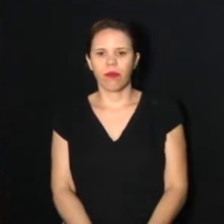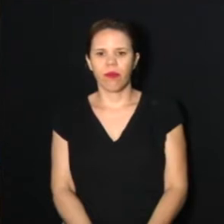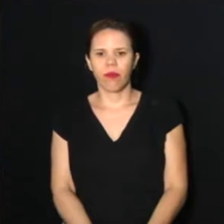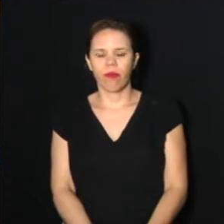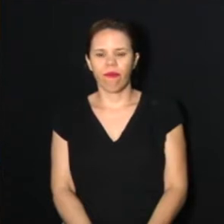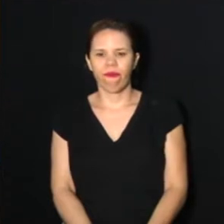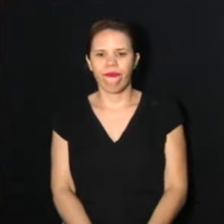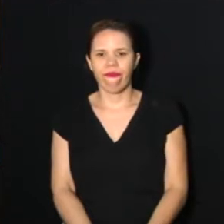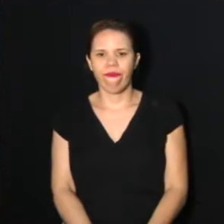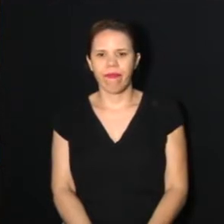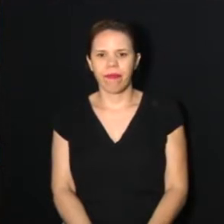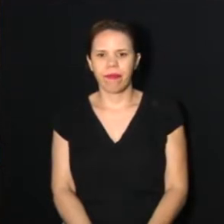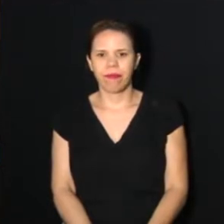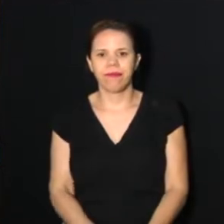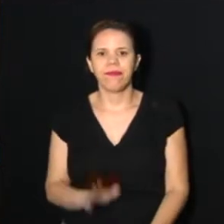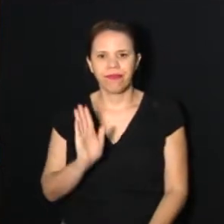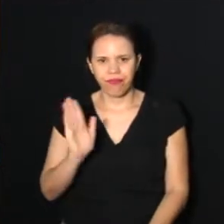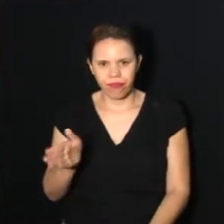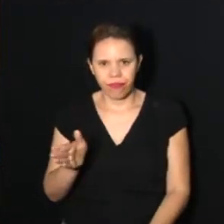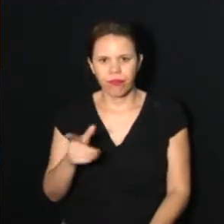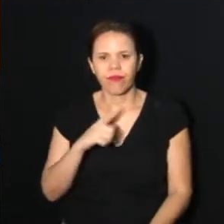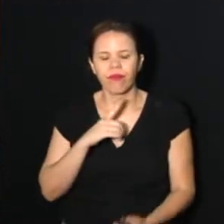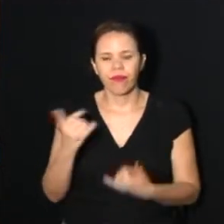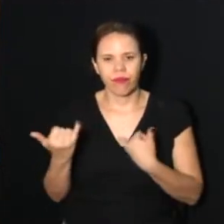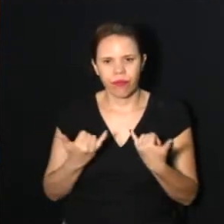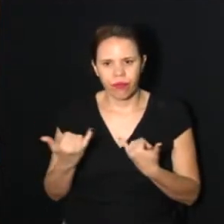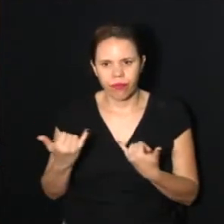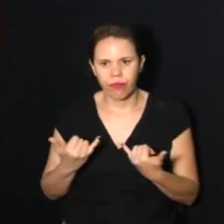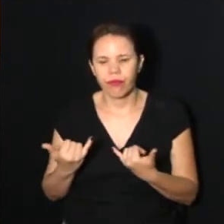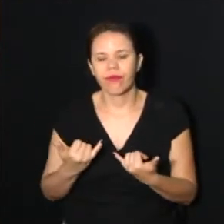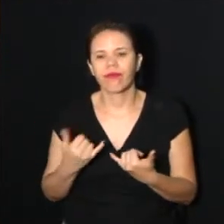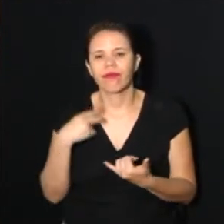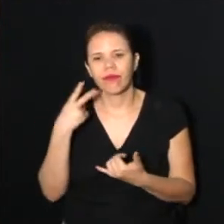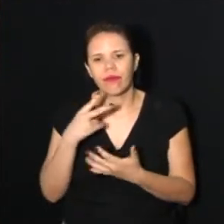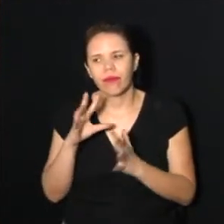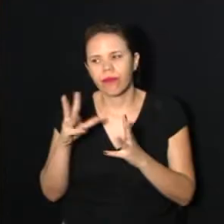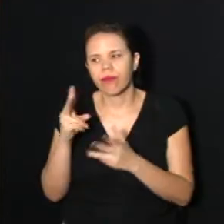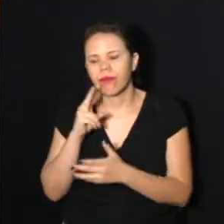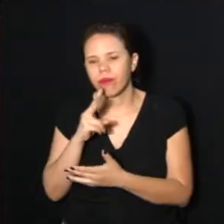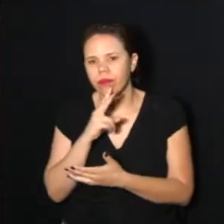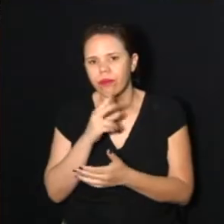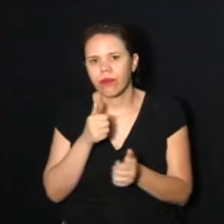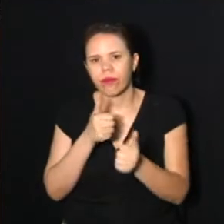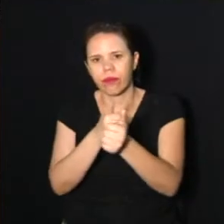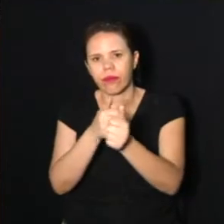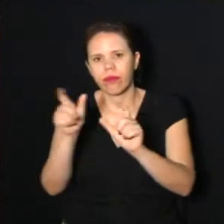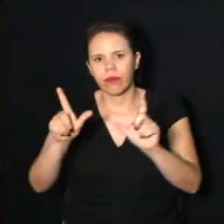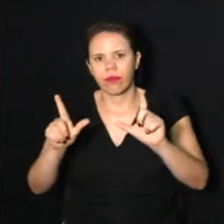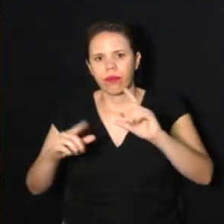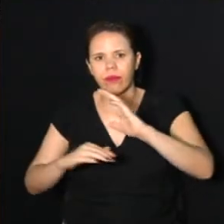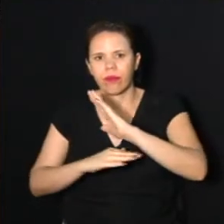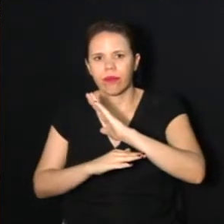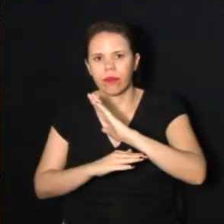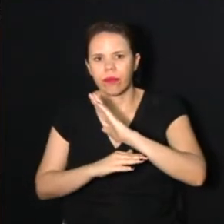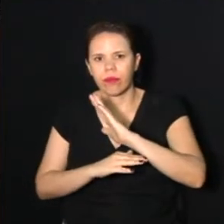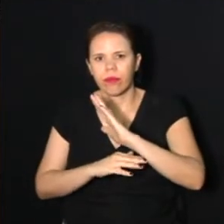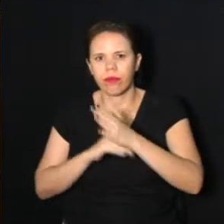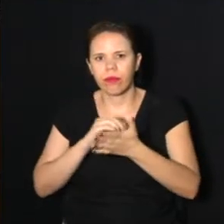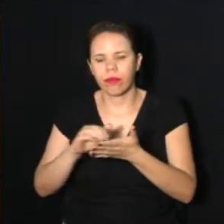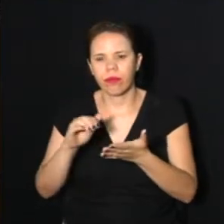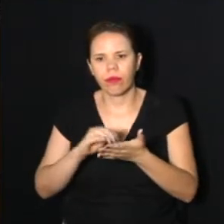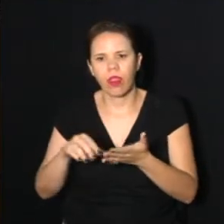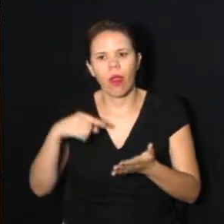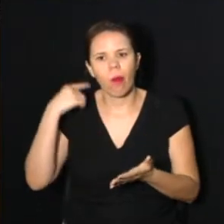Então, eu já tenho a informação, vereador Vinícius Gratti, demais membros, aqueles que nos acompanham pela TV Câmara, assessores,